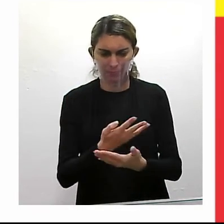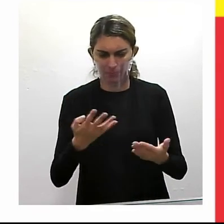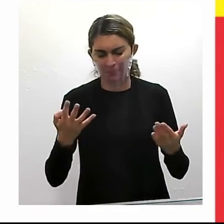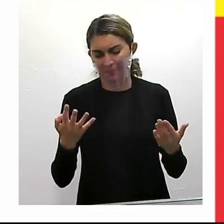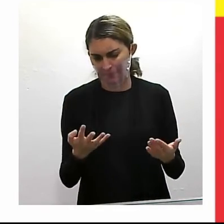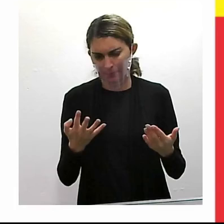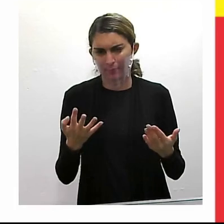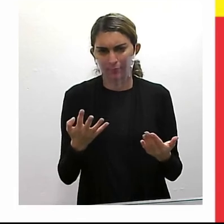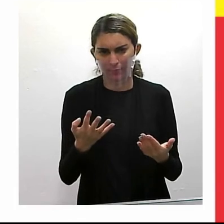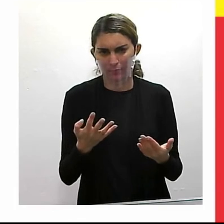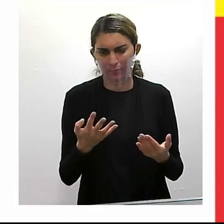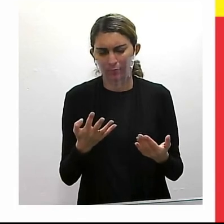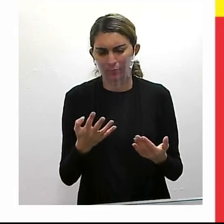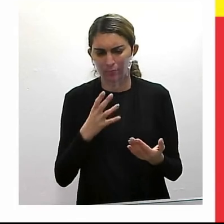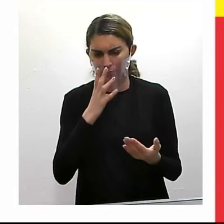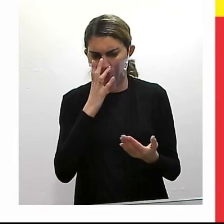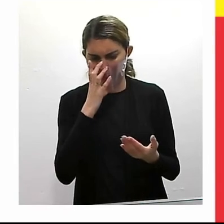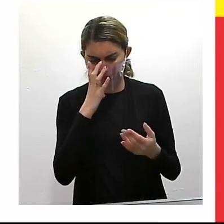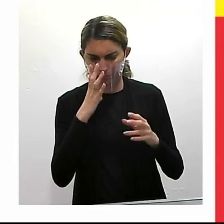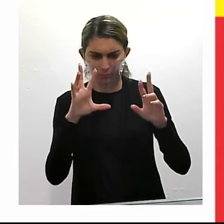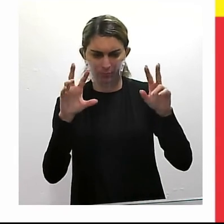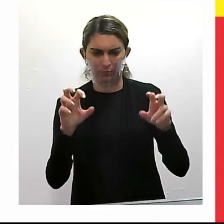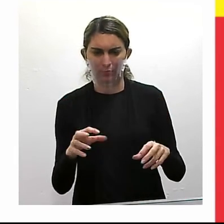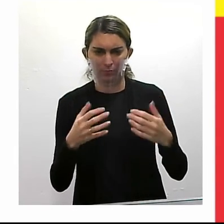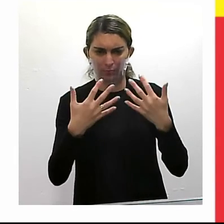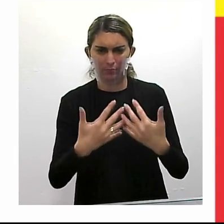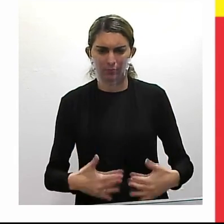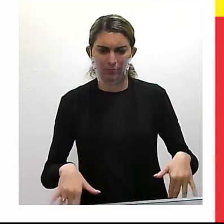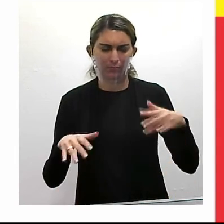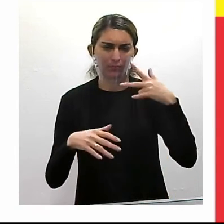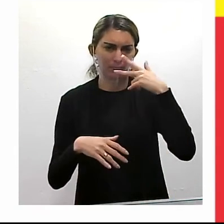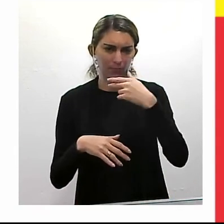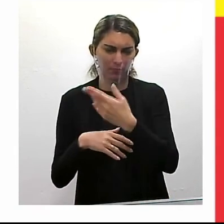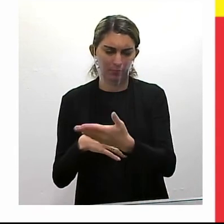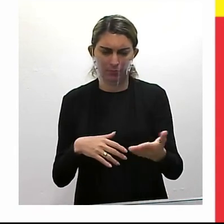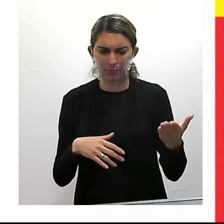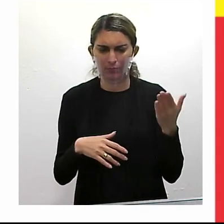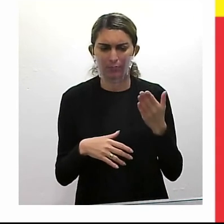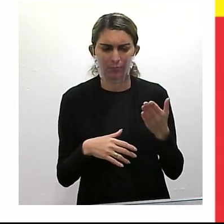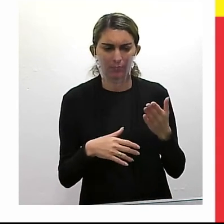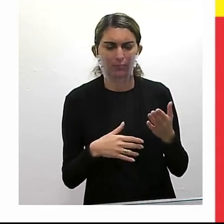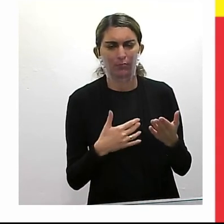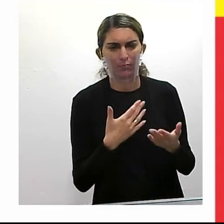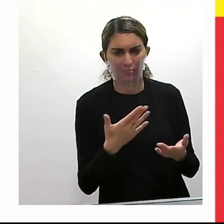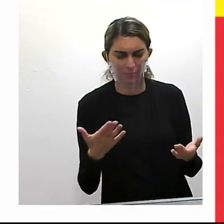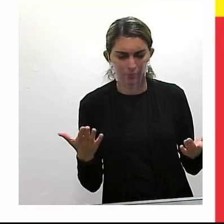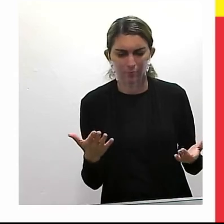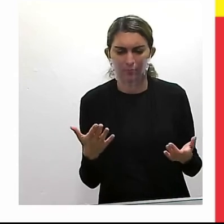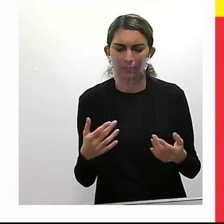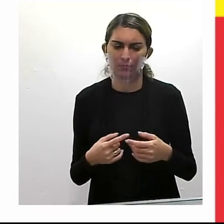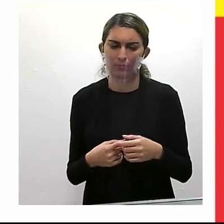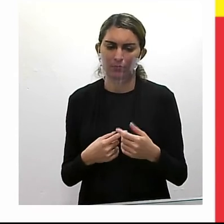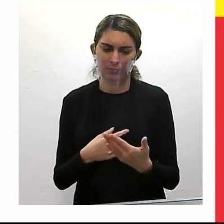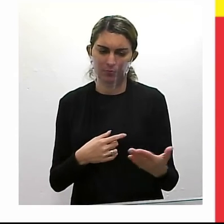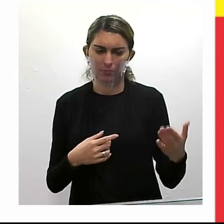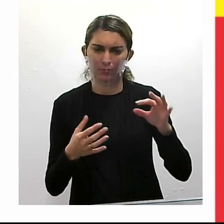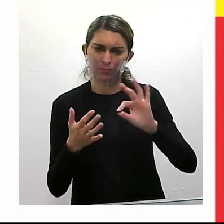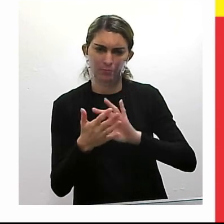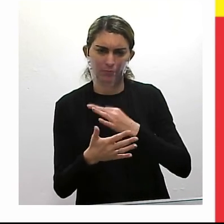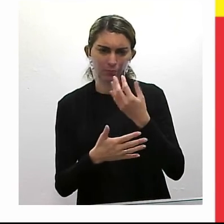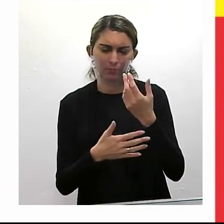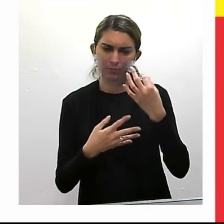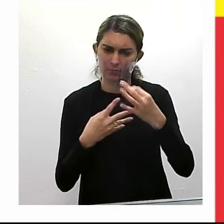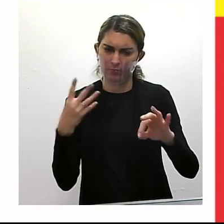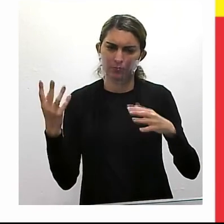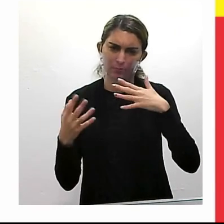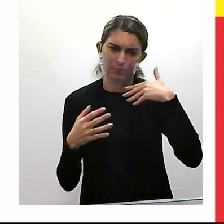afirmações, olha o erro, sobre a natureza das mesmas, certo? Da mesma, no caso, né? Que é uma só. Assinale a afirmativa que